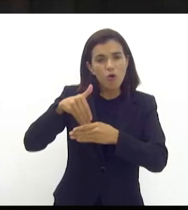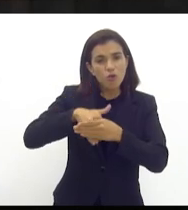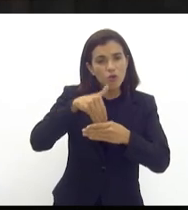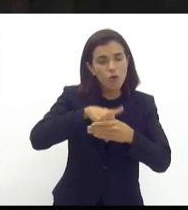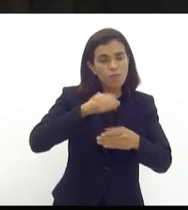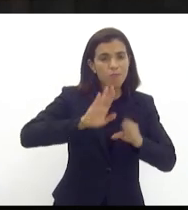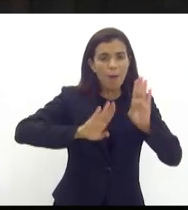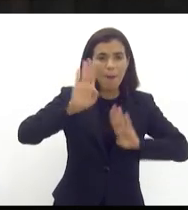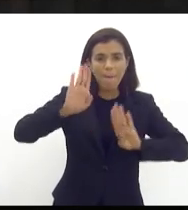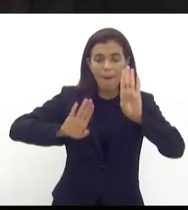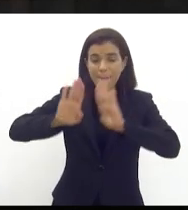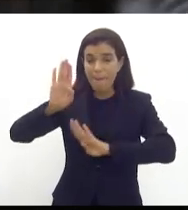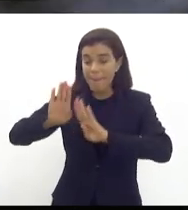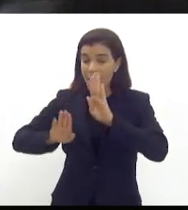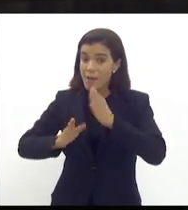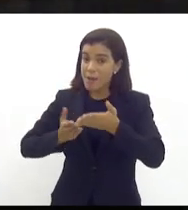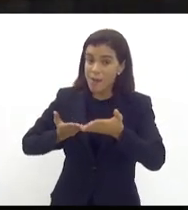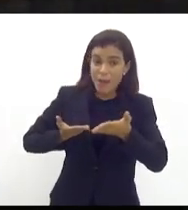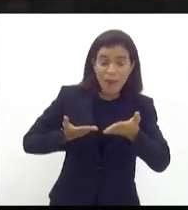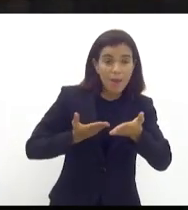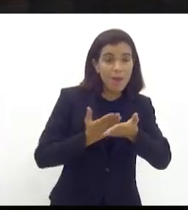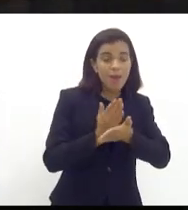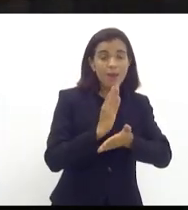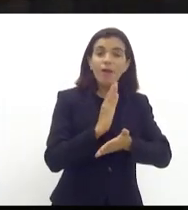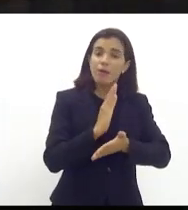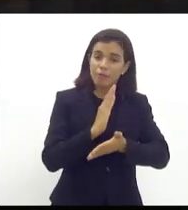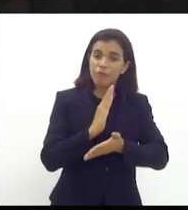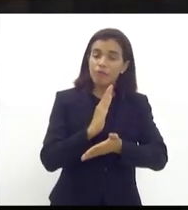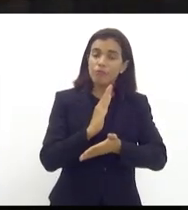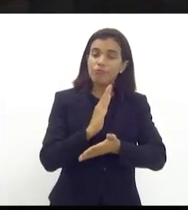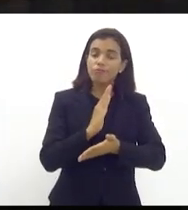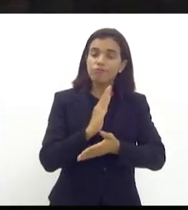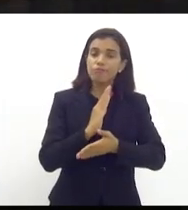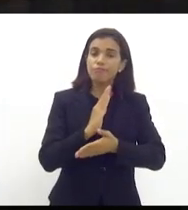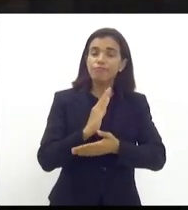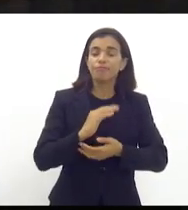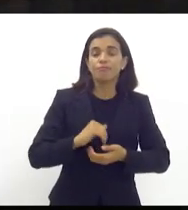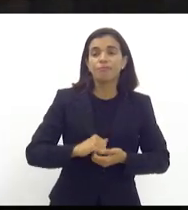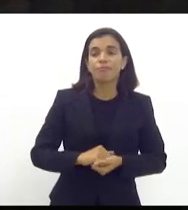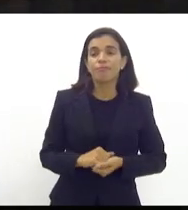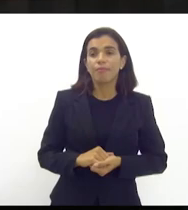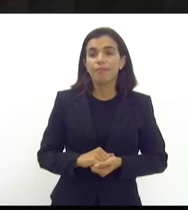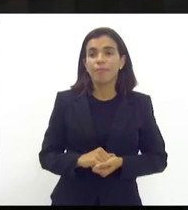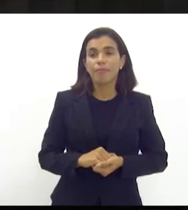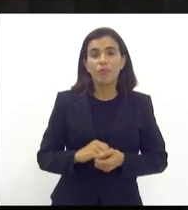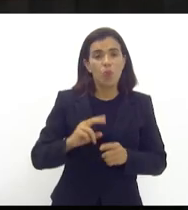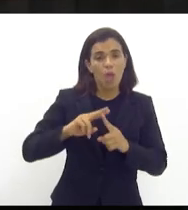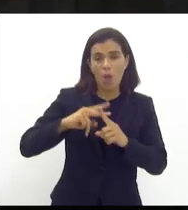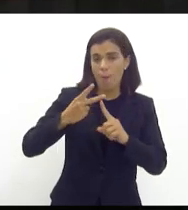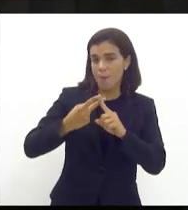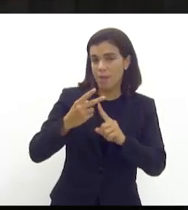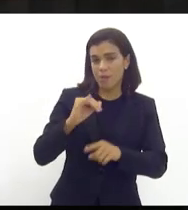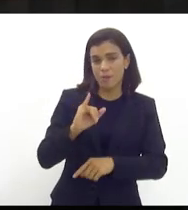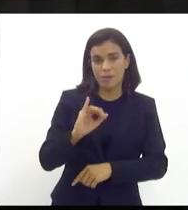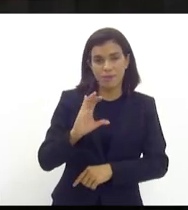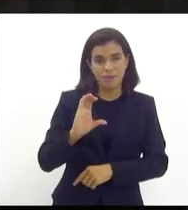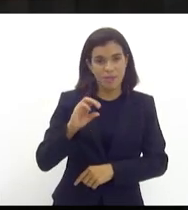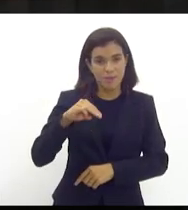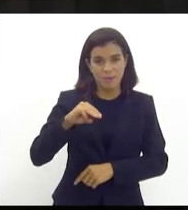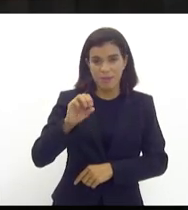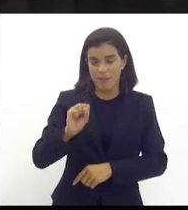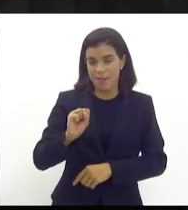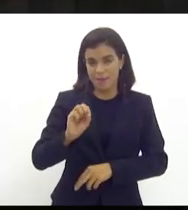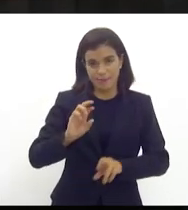um projeto de lei que fui autor, e não como disseram aqui, que aumenta o ICMS. Não